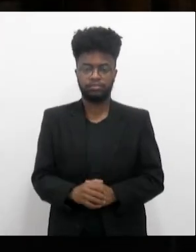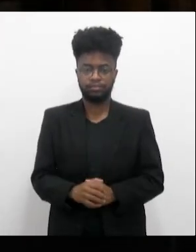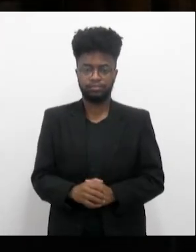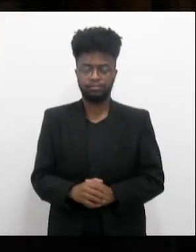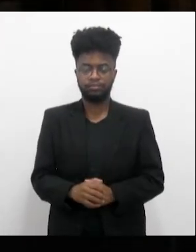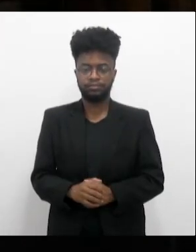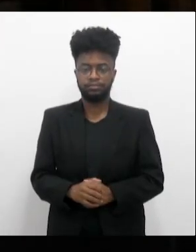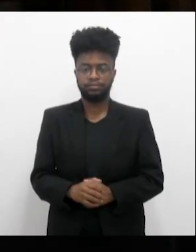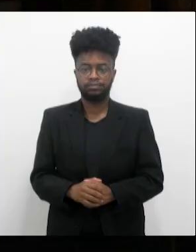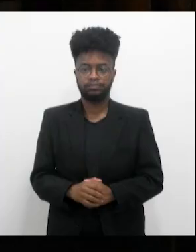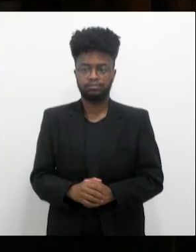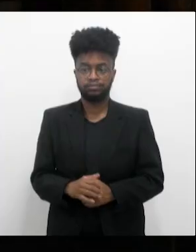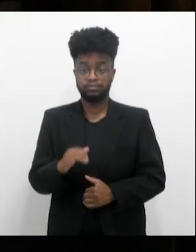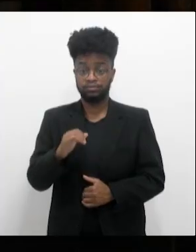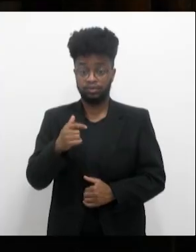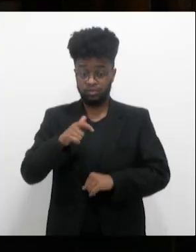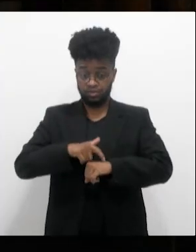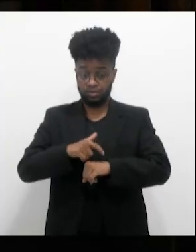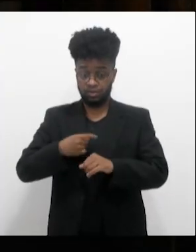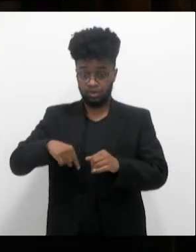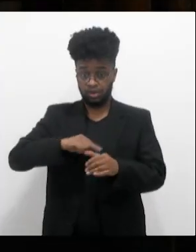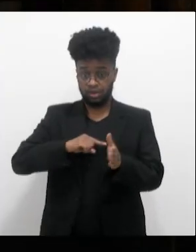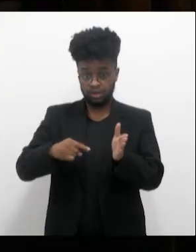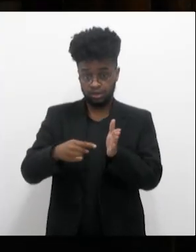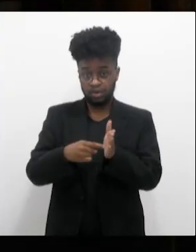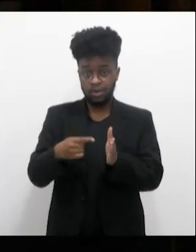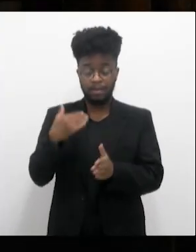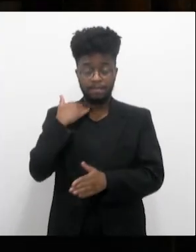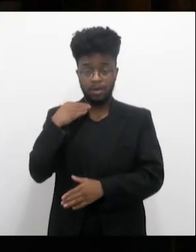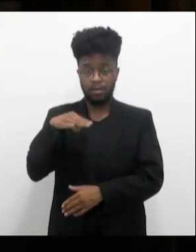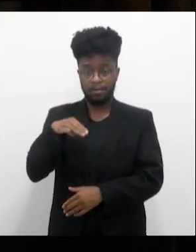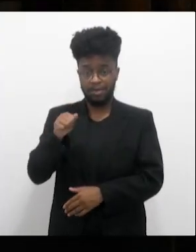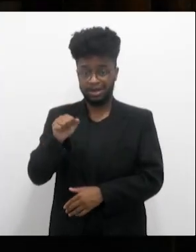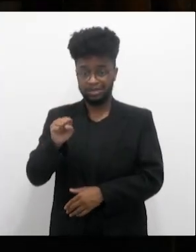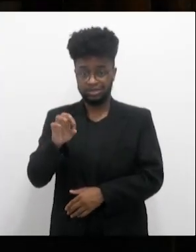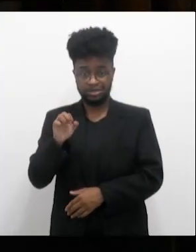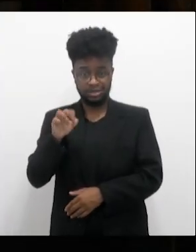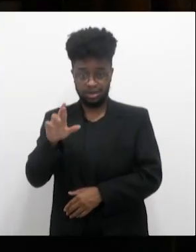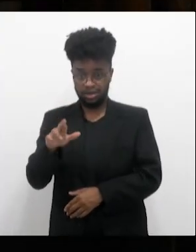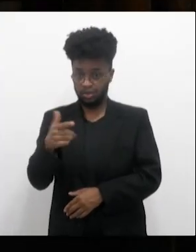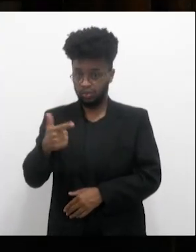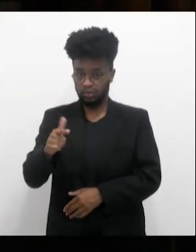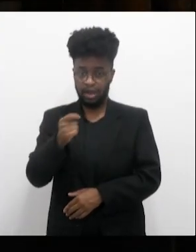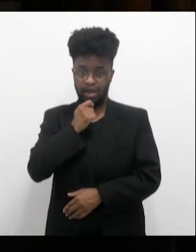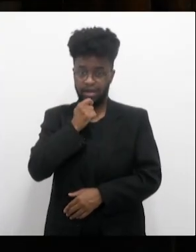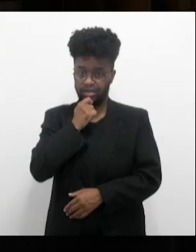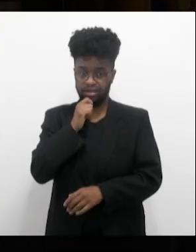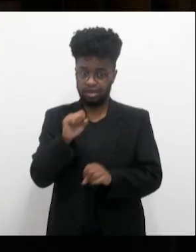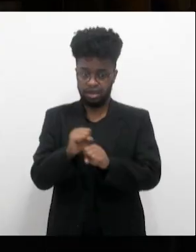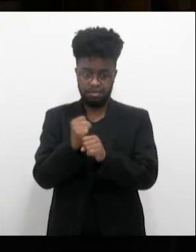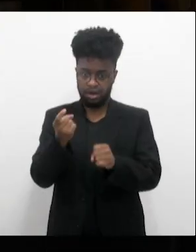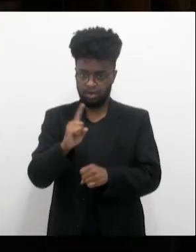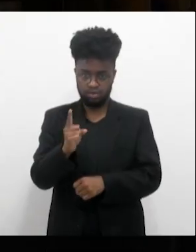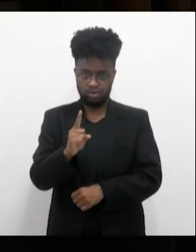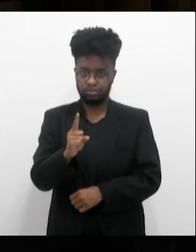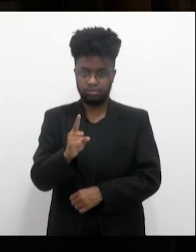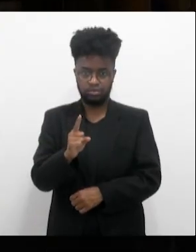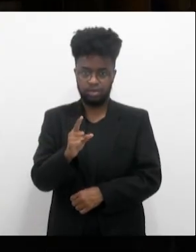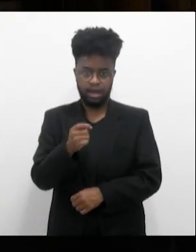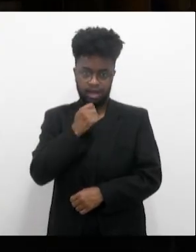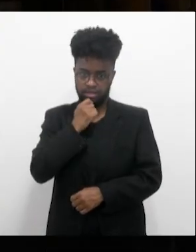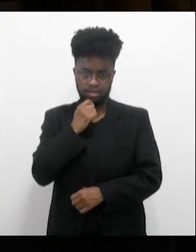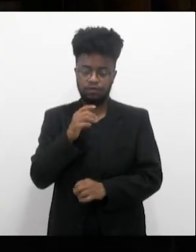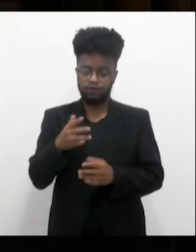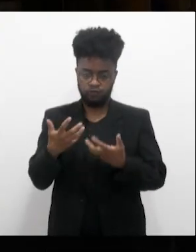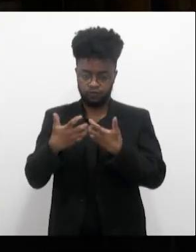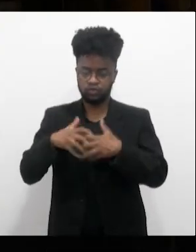Quando a gente denunciou, o Banco Master ainda não tinha quebrado. Fizemos